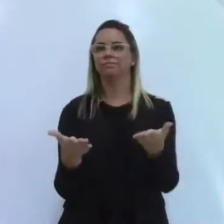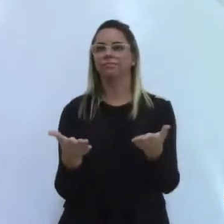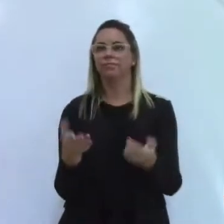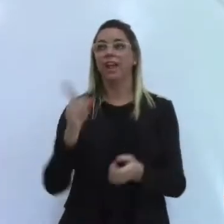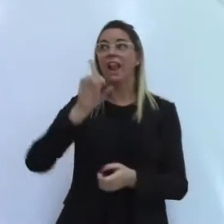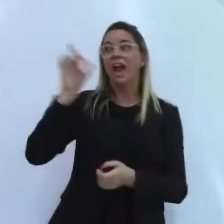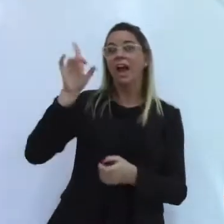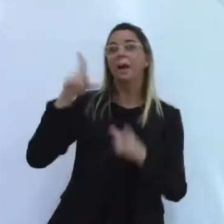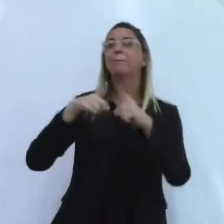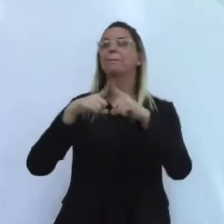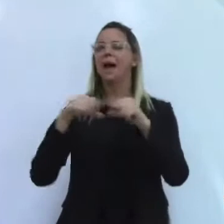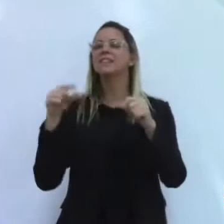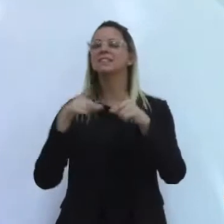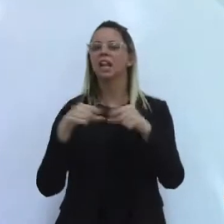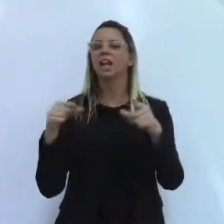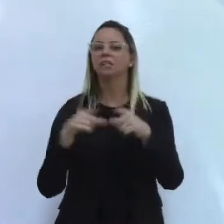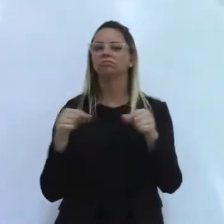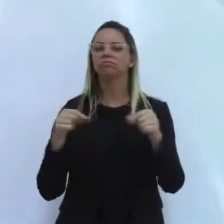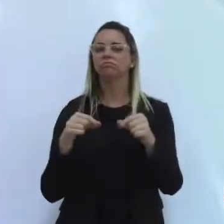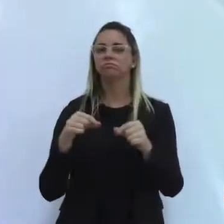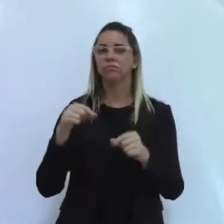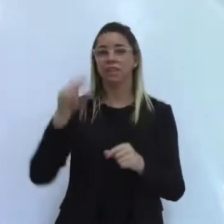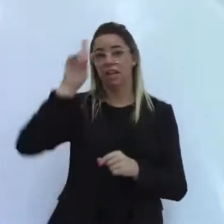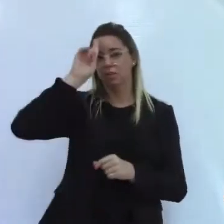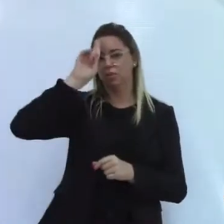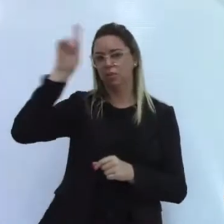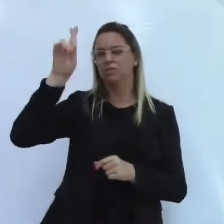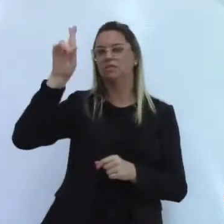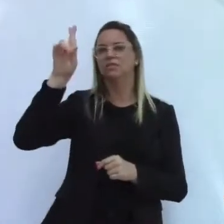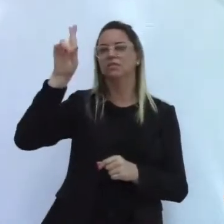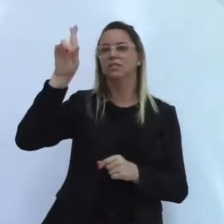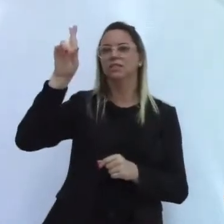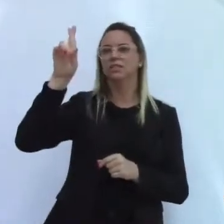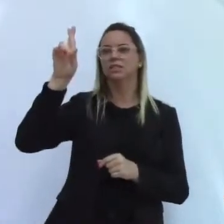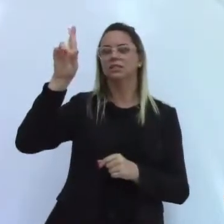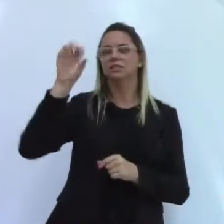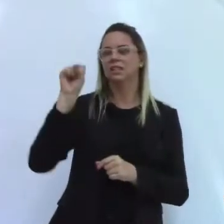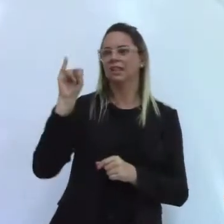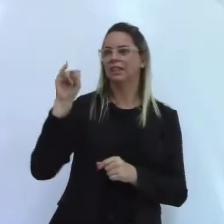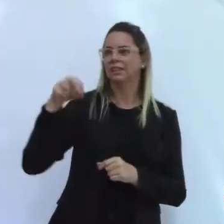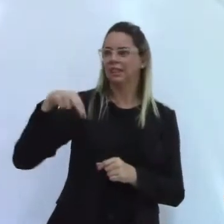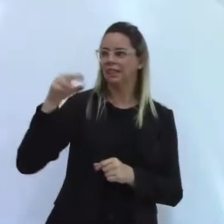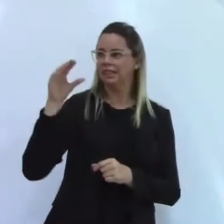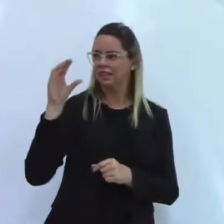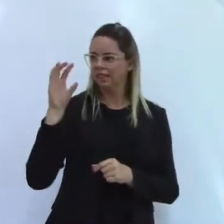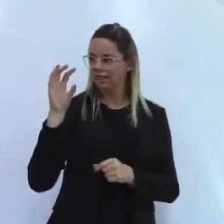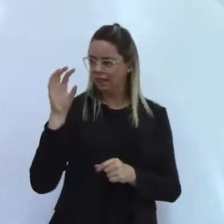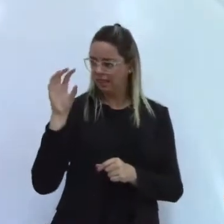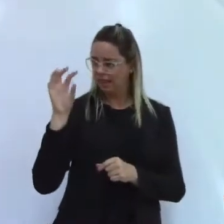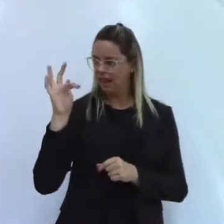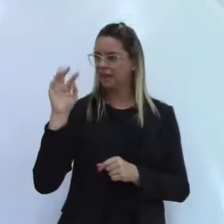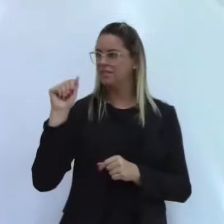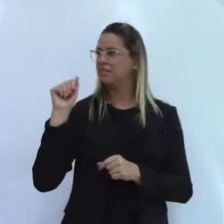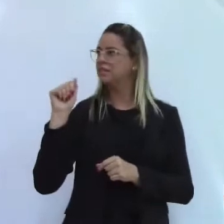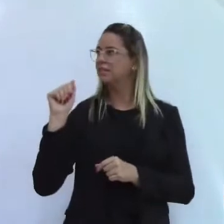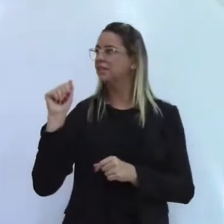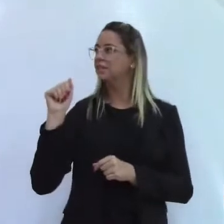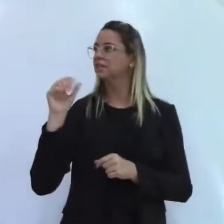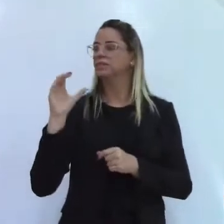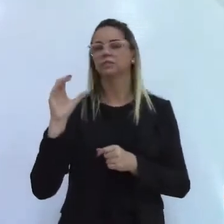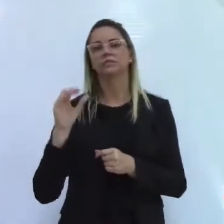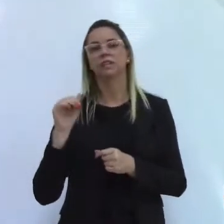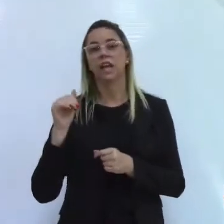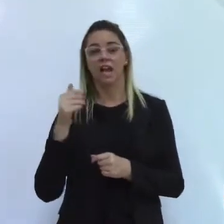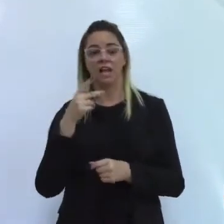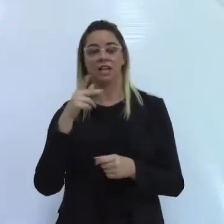Brasília, que é diretora do Sindax, está hoje representando as duas categorias,